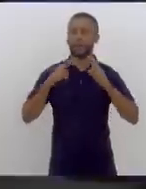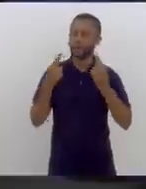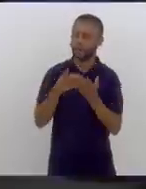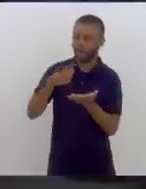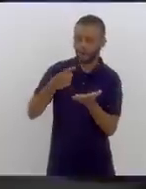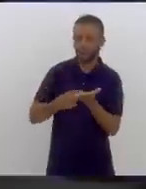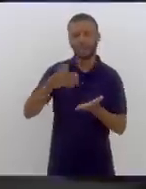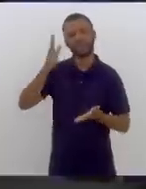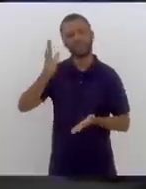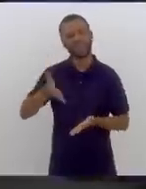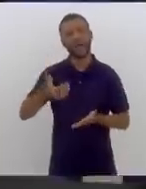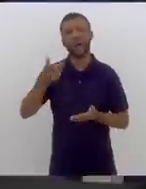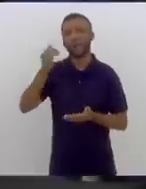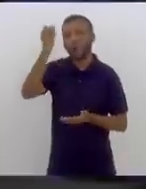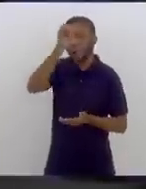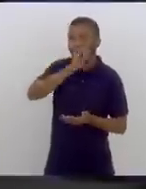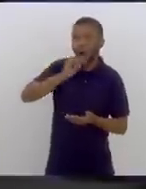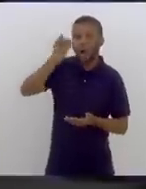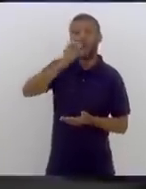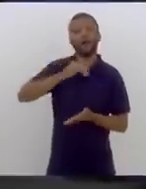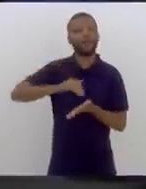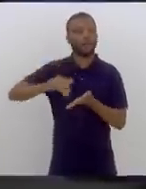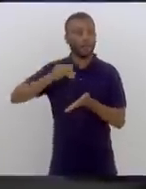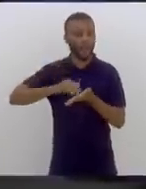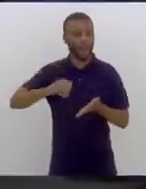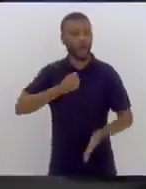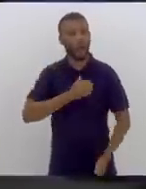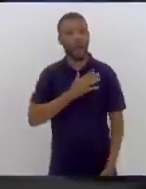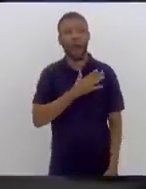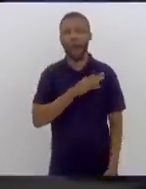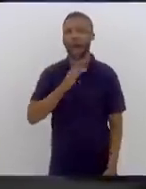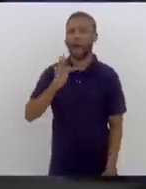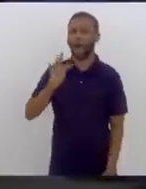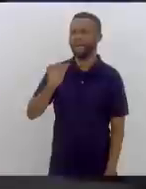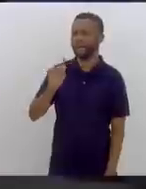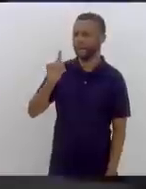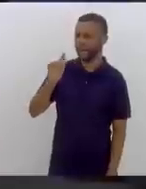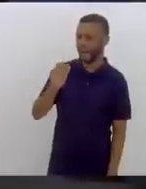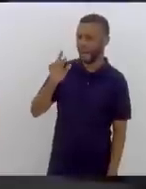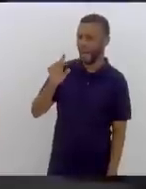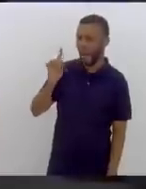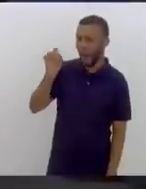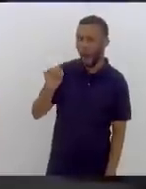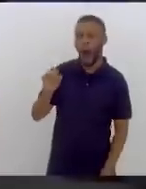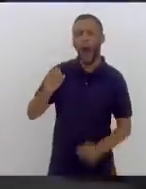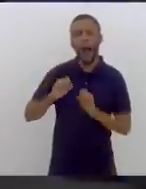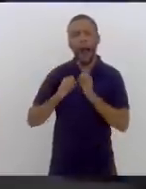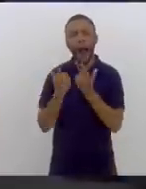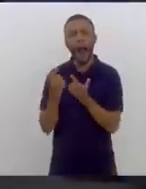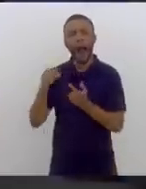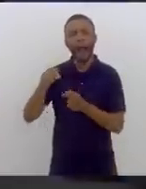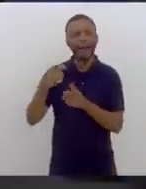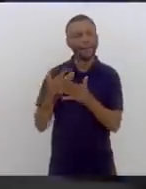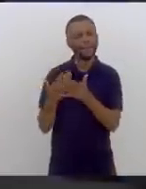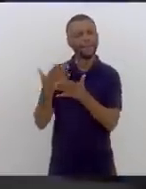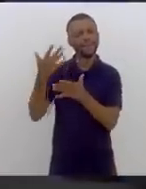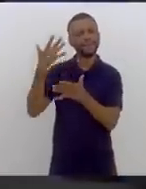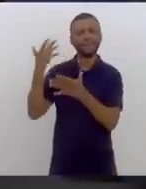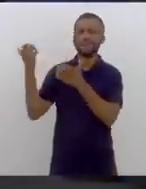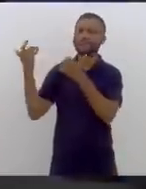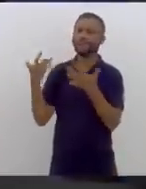com o antigo secretário Coronel Figueiredo aqui na alerj e Ele nos disse naquela época